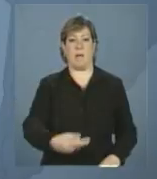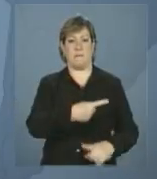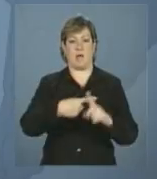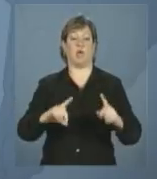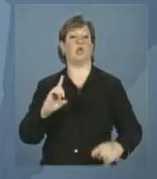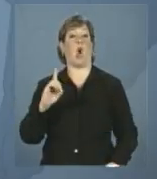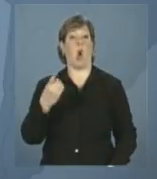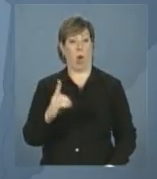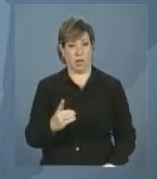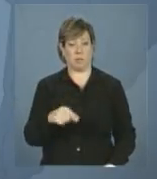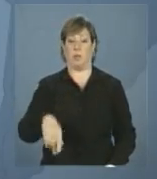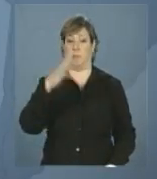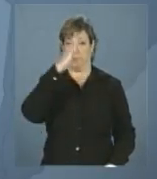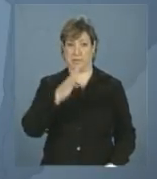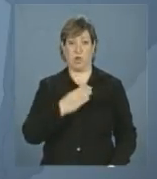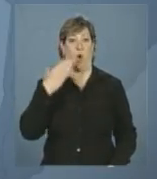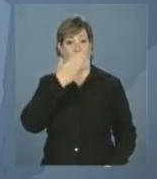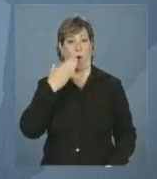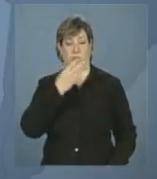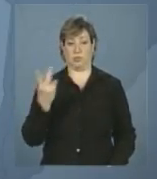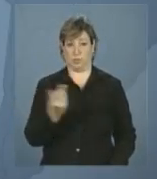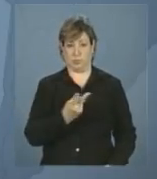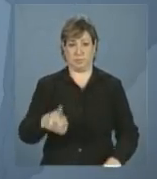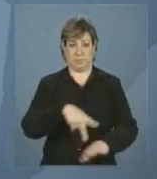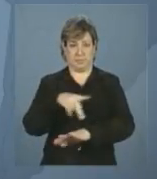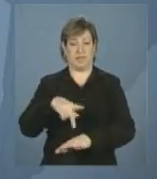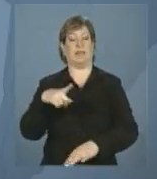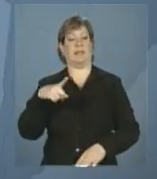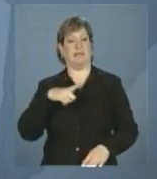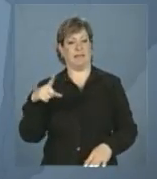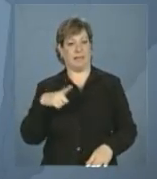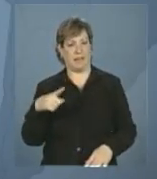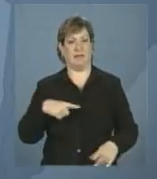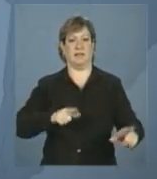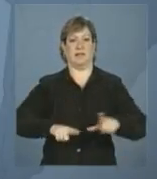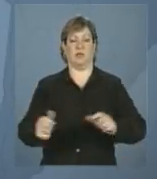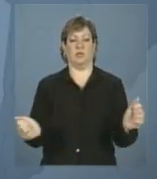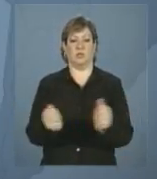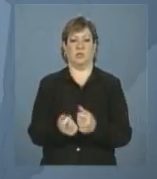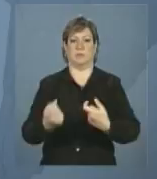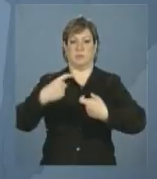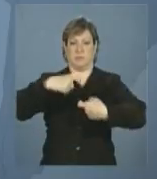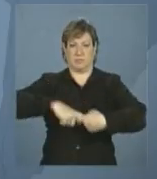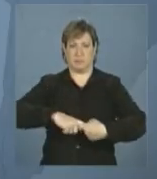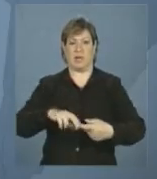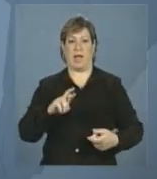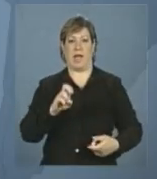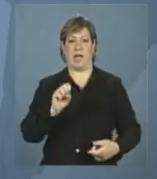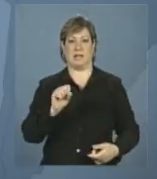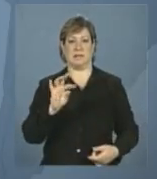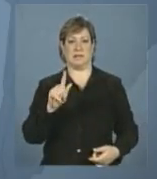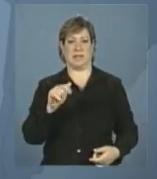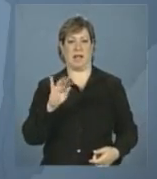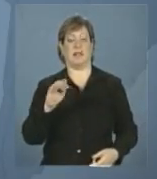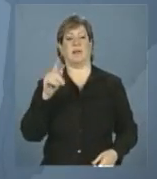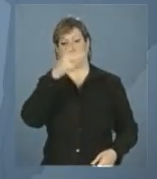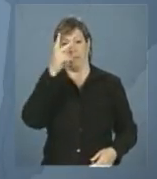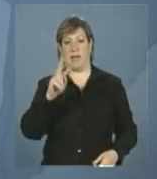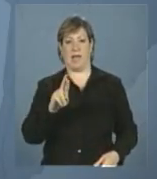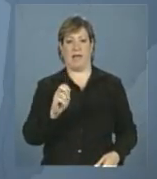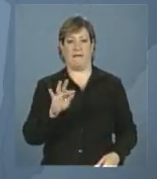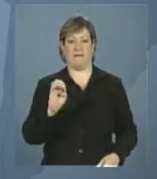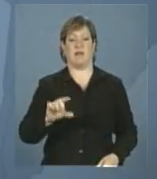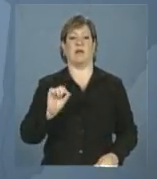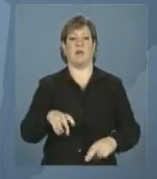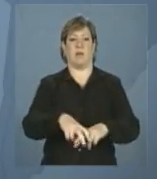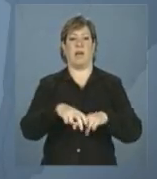de dólares. O Brasil e a Colômbia atuam ainda em parceria nas operações de resgate de reféns mantidos sob